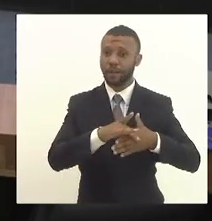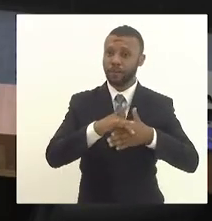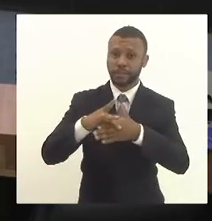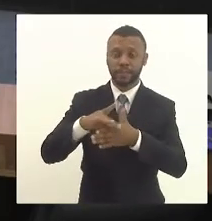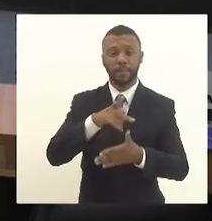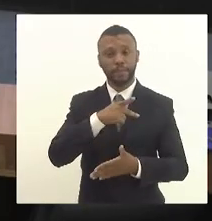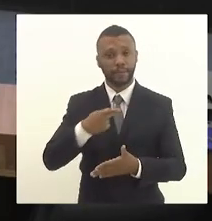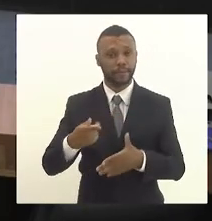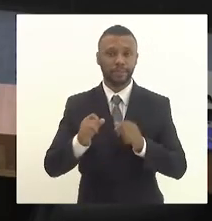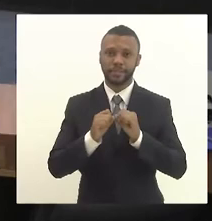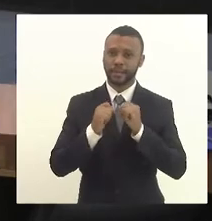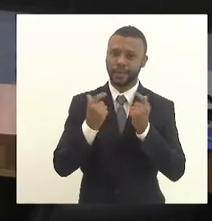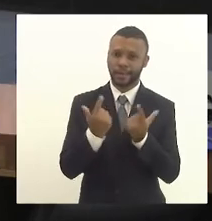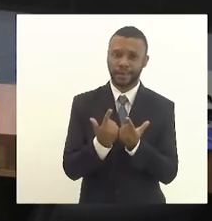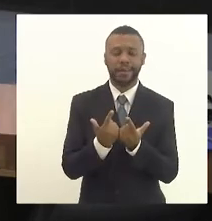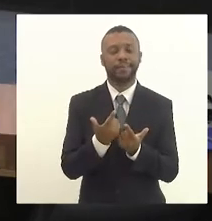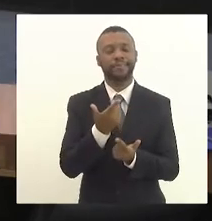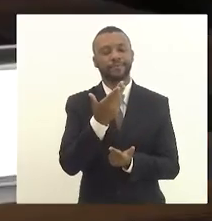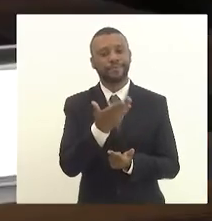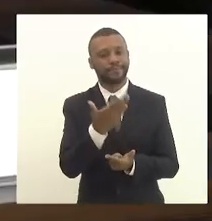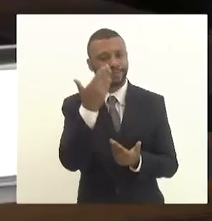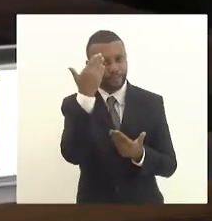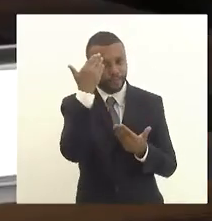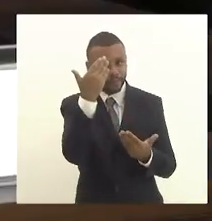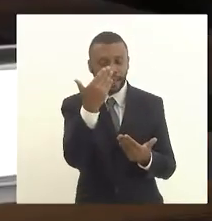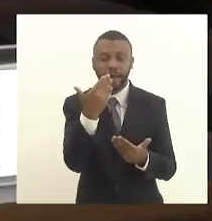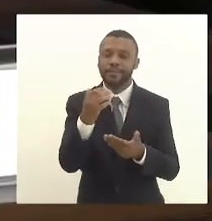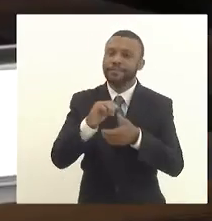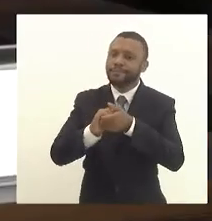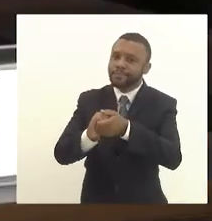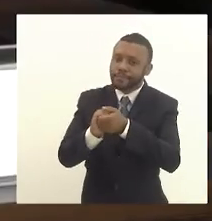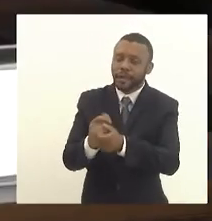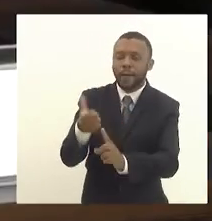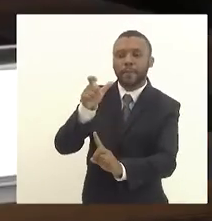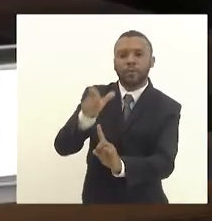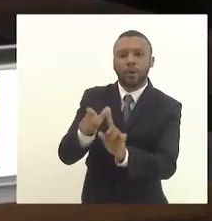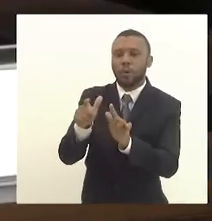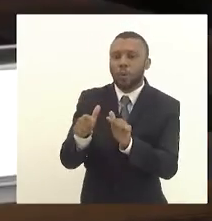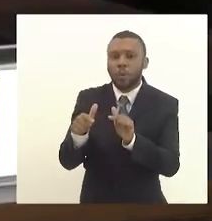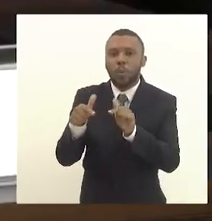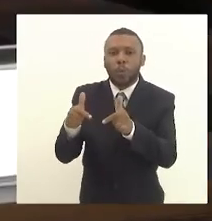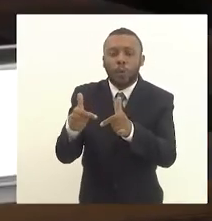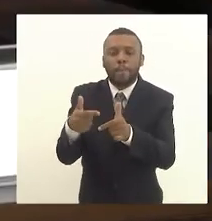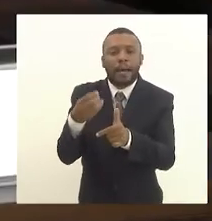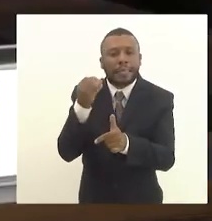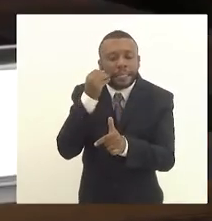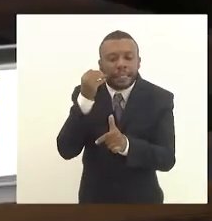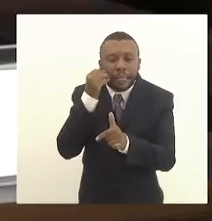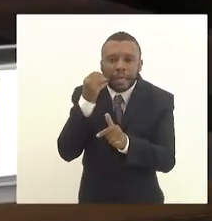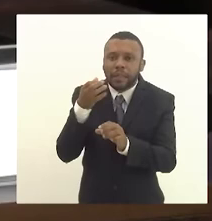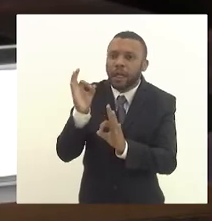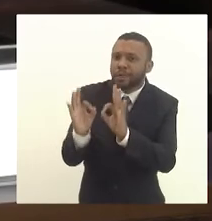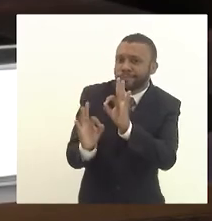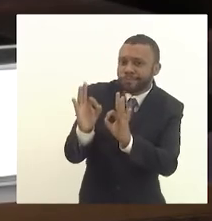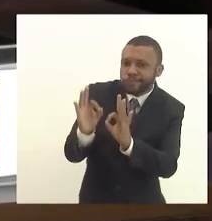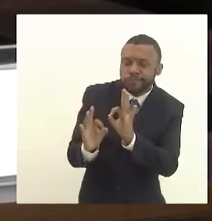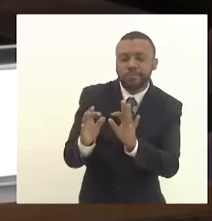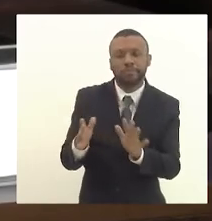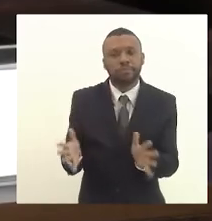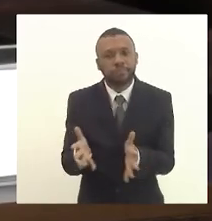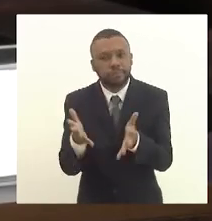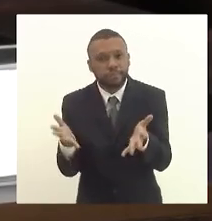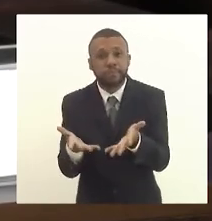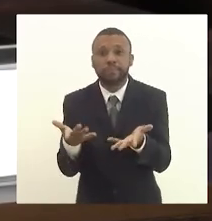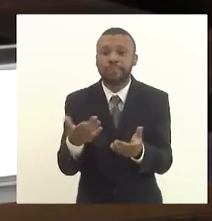convite de estar aqui. Saudar também a pessoa que mais corre nesse evento aqui para tentar organizar e botar ela de pé, que é a Geisa Rocha, diretora do